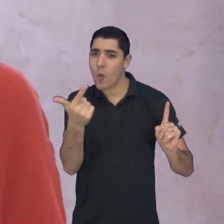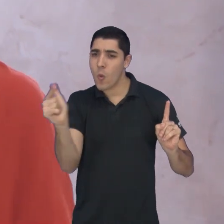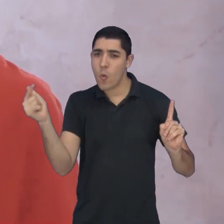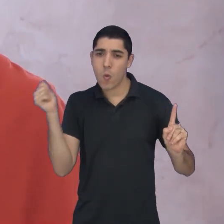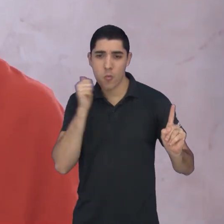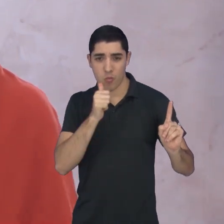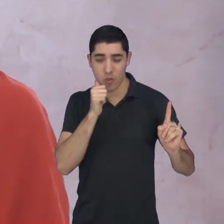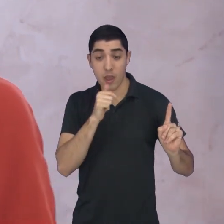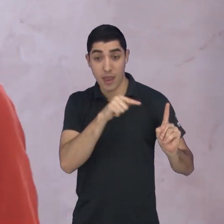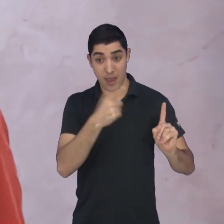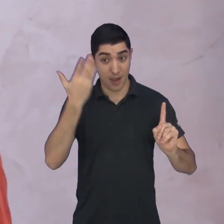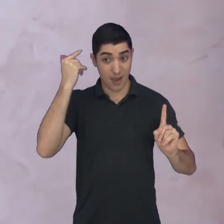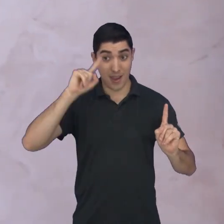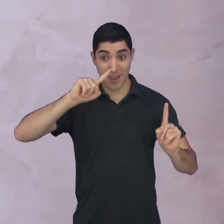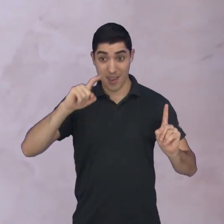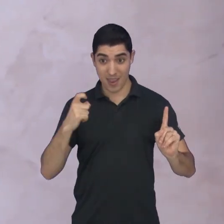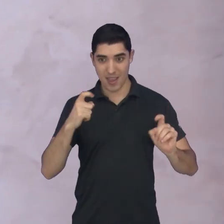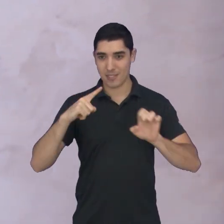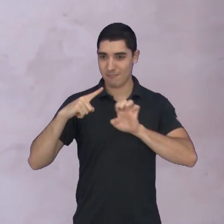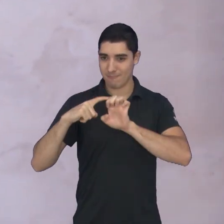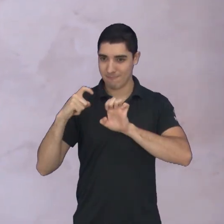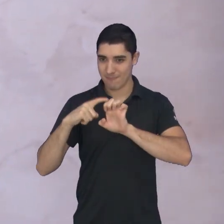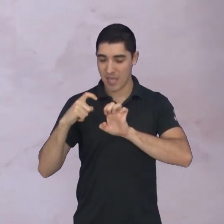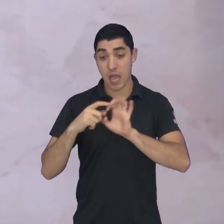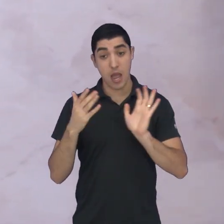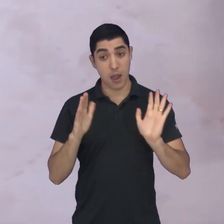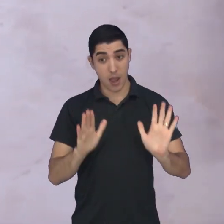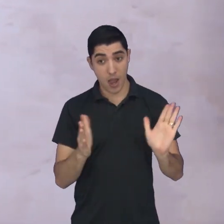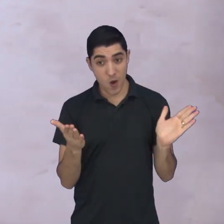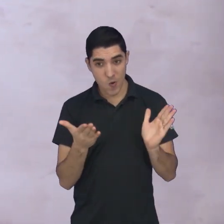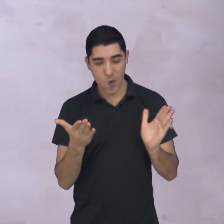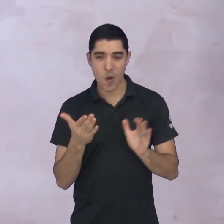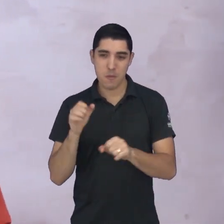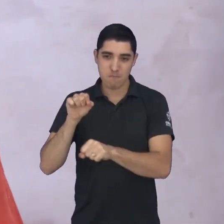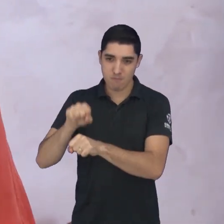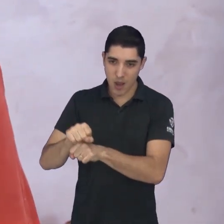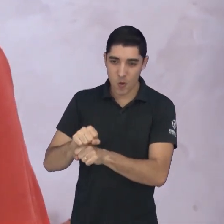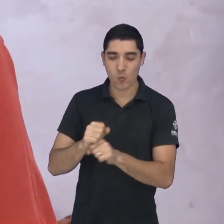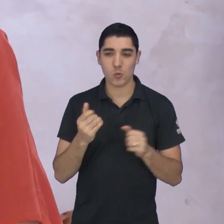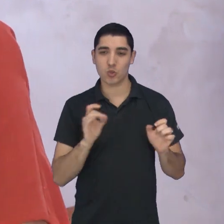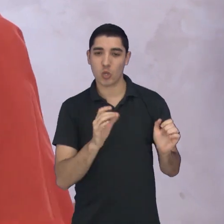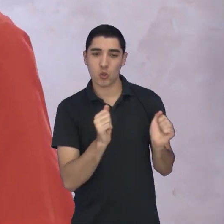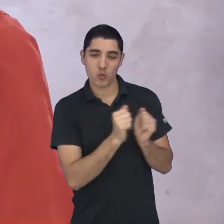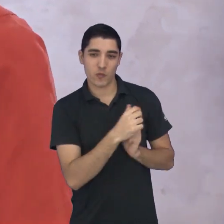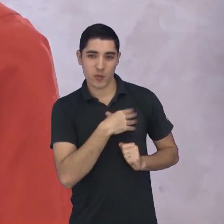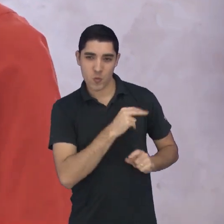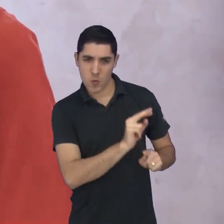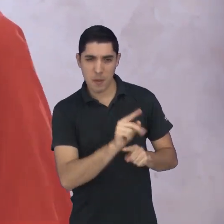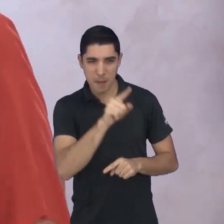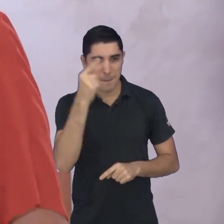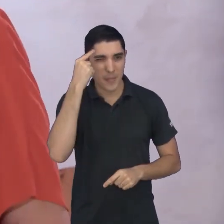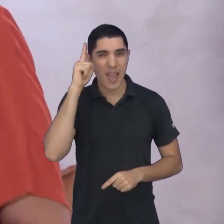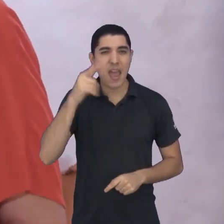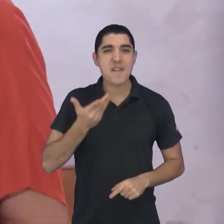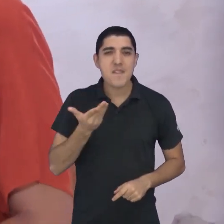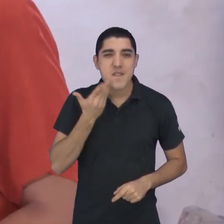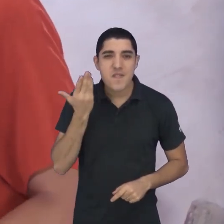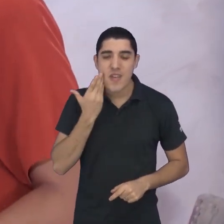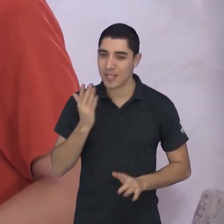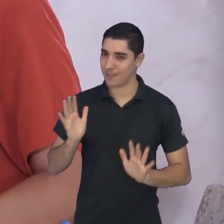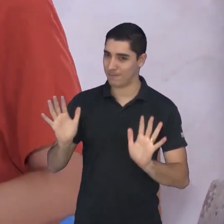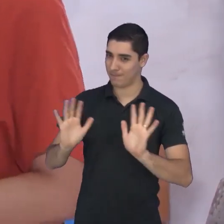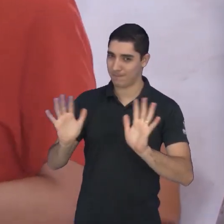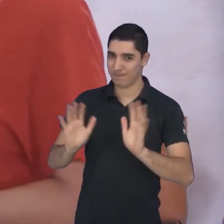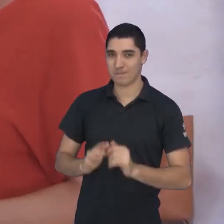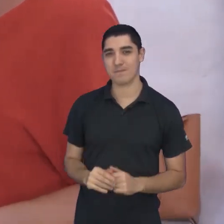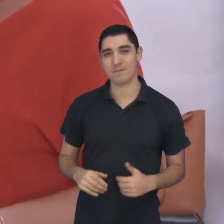era empreendedora, mas agora tá com a vida de mãe, mas pensam que é muito fácil, não é não.